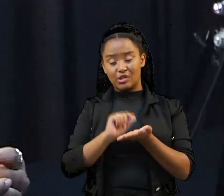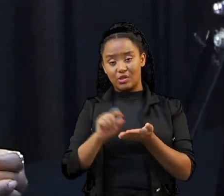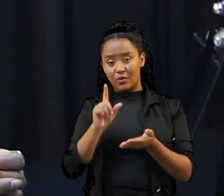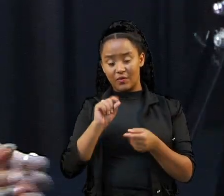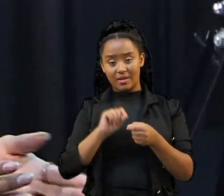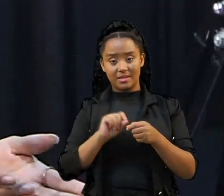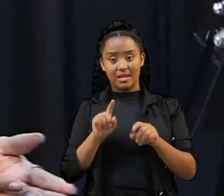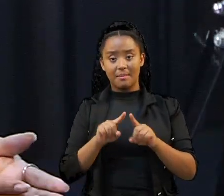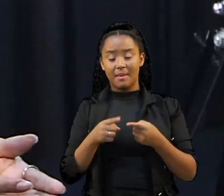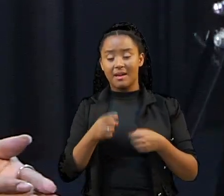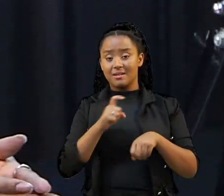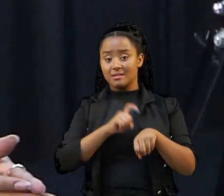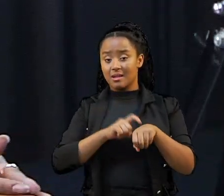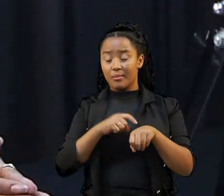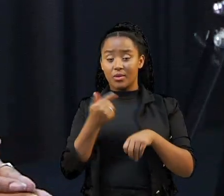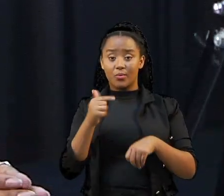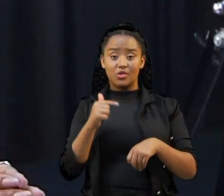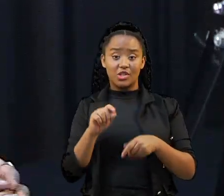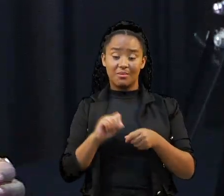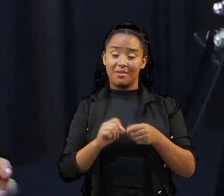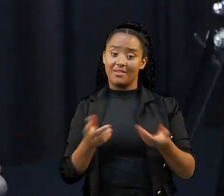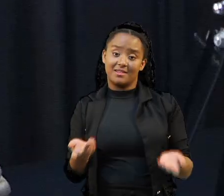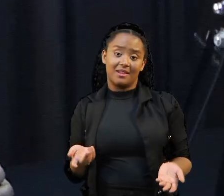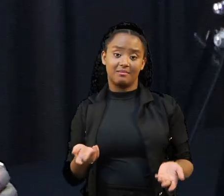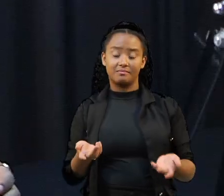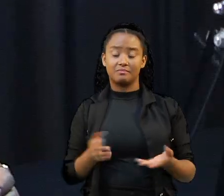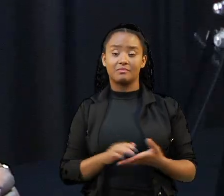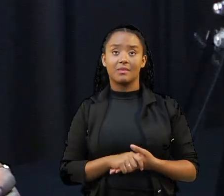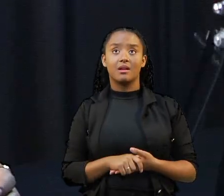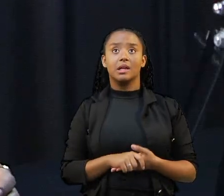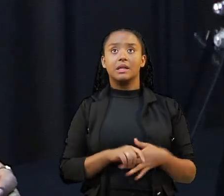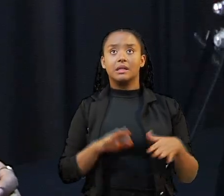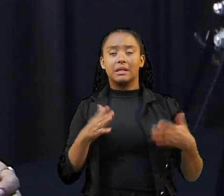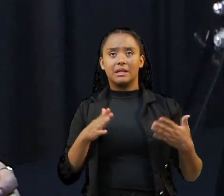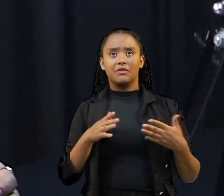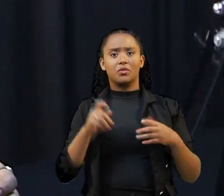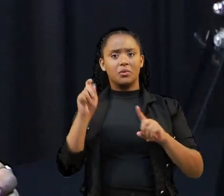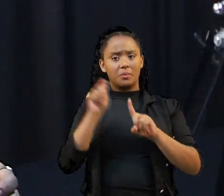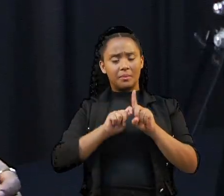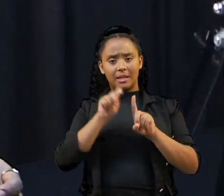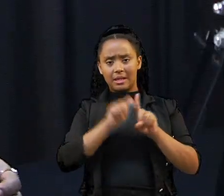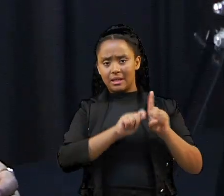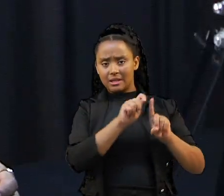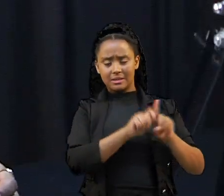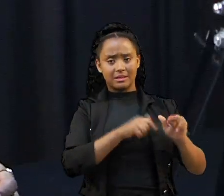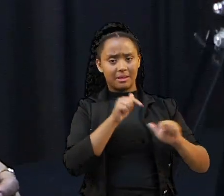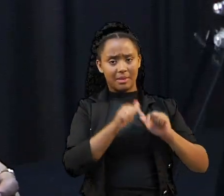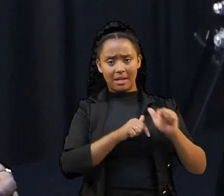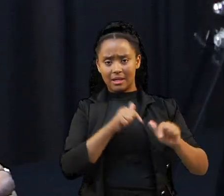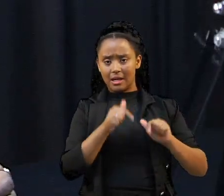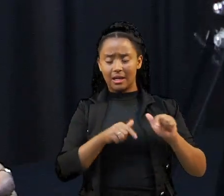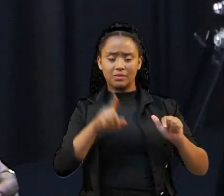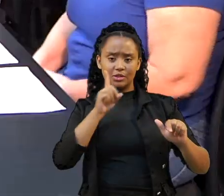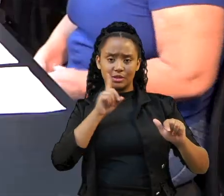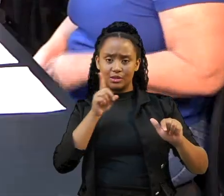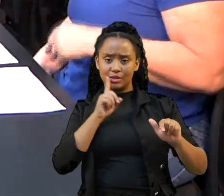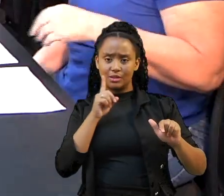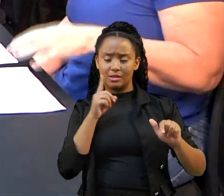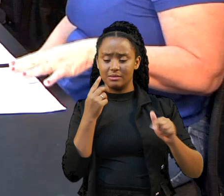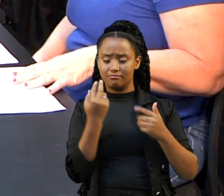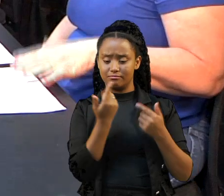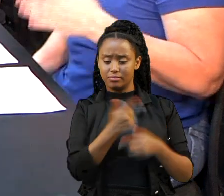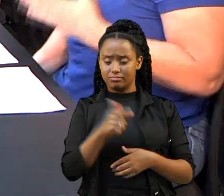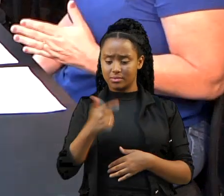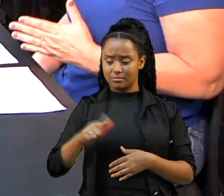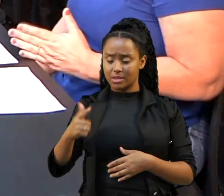E não tinha tempo para me fazer isso. E eu fiquei, tipo assim, durante uns meses ainda trabalhando assim. Olha